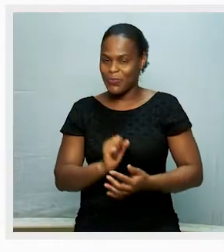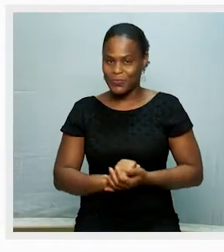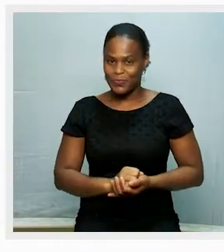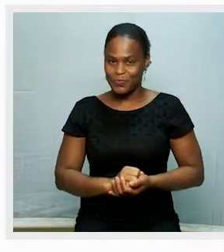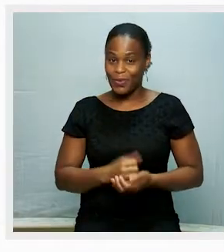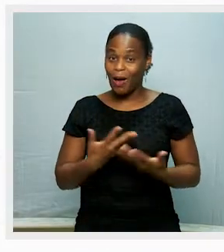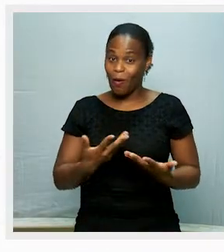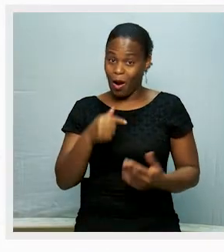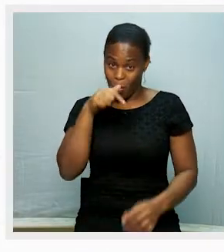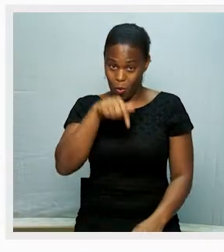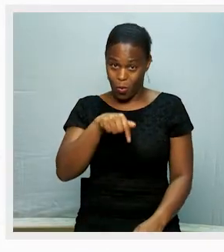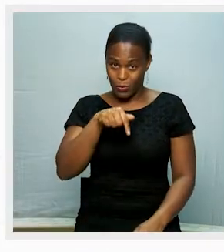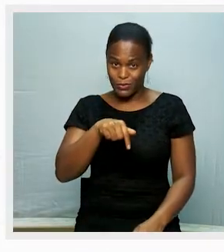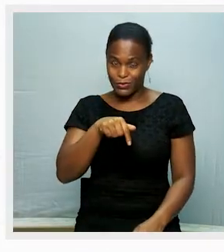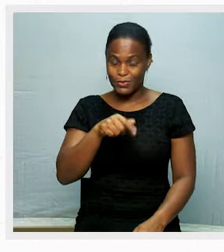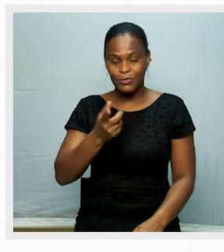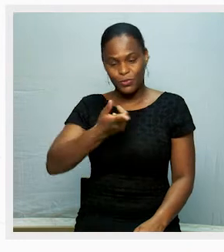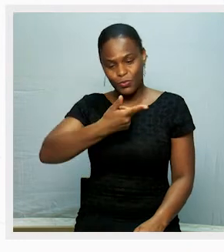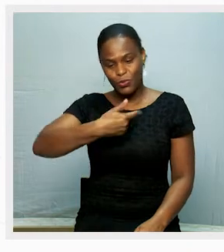E hoje